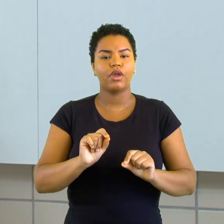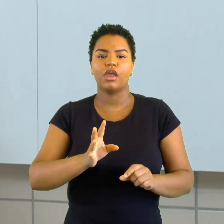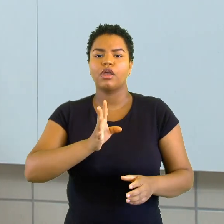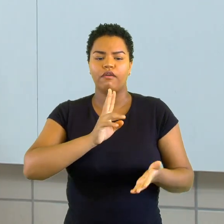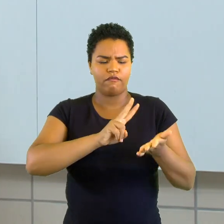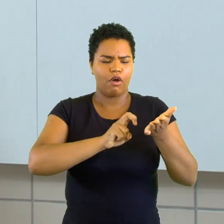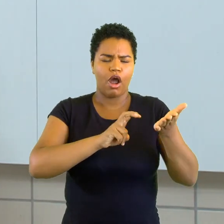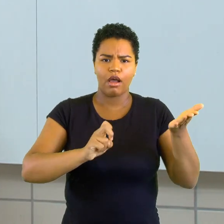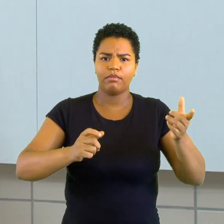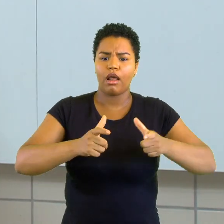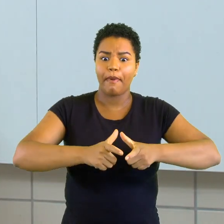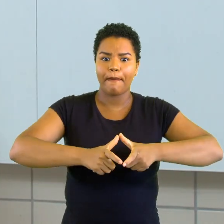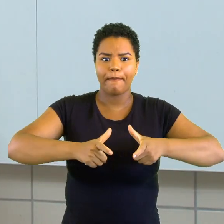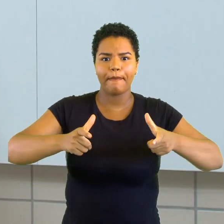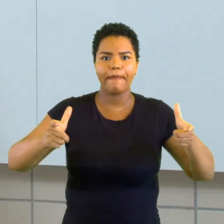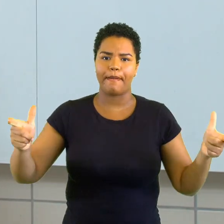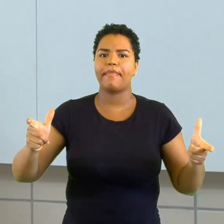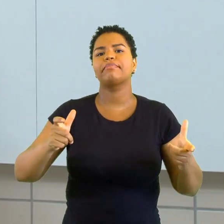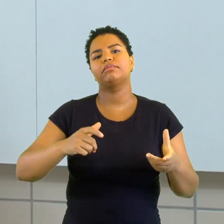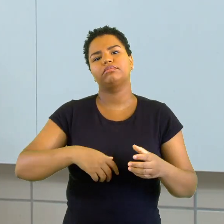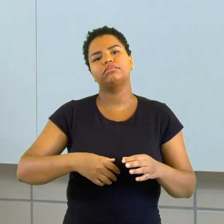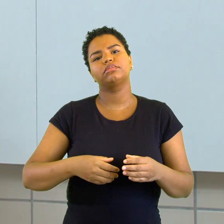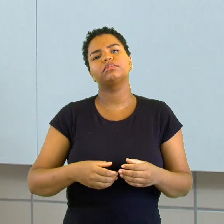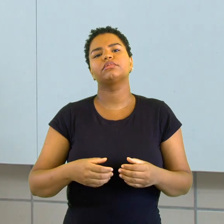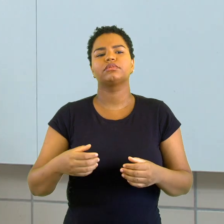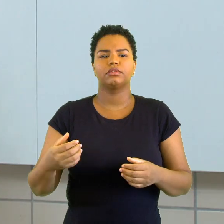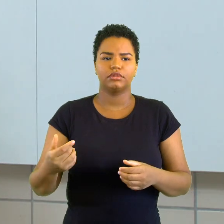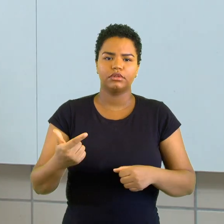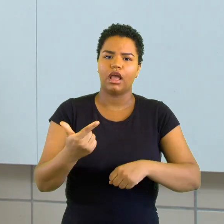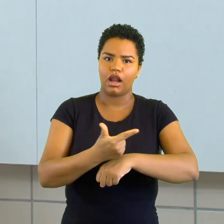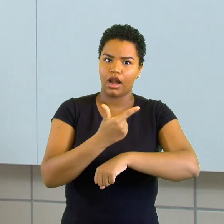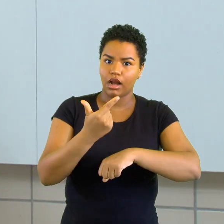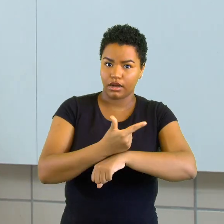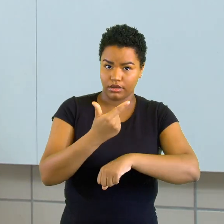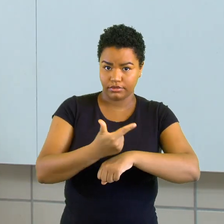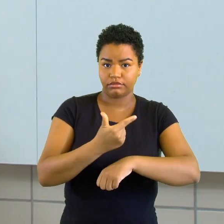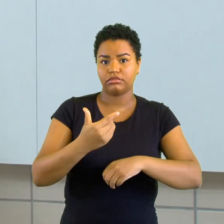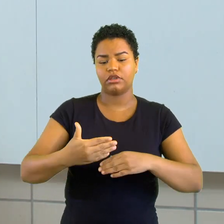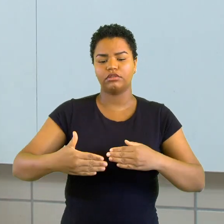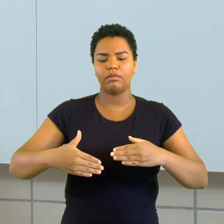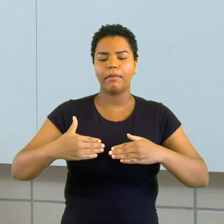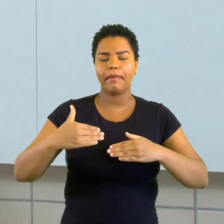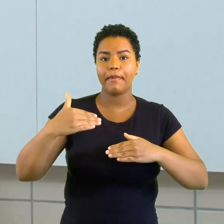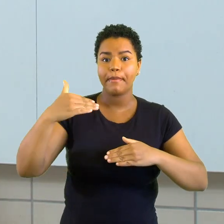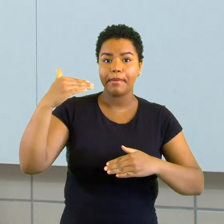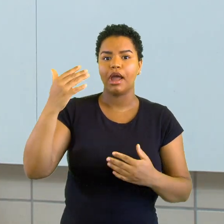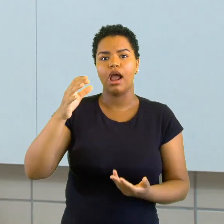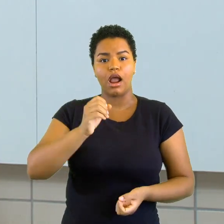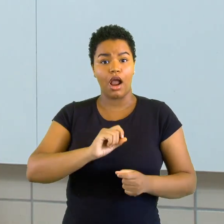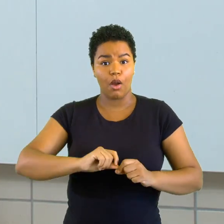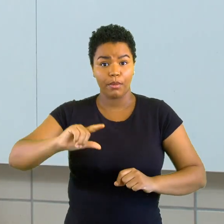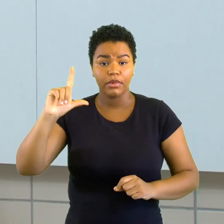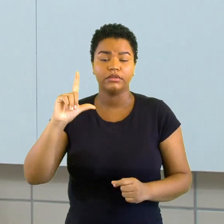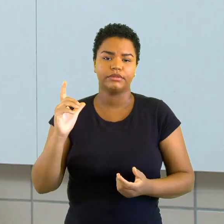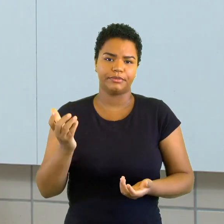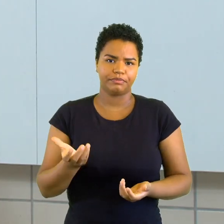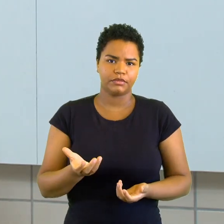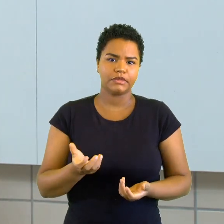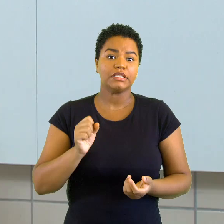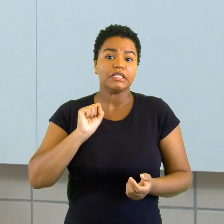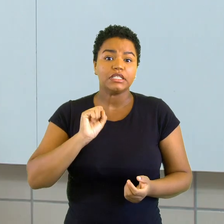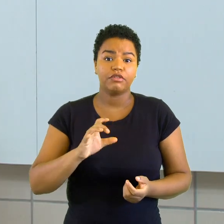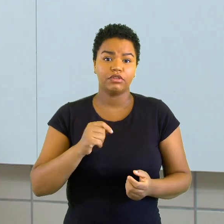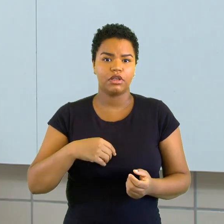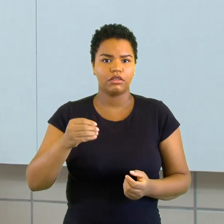vocês, o vocabulário. Se você tem um vocabulário rico na língua inglesa, você não vai ter dificuldade na interpretação do